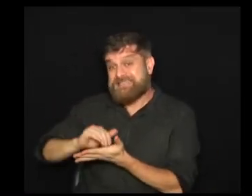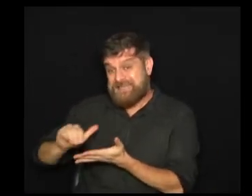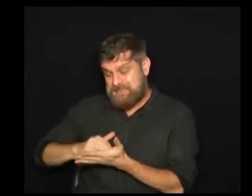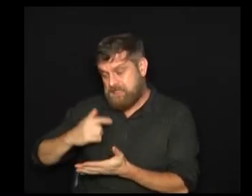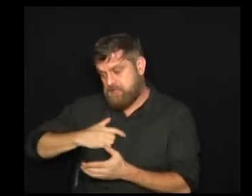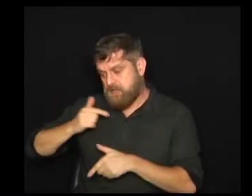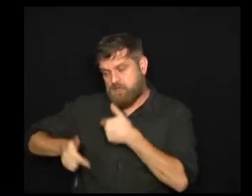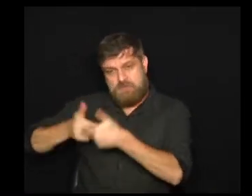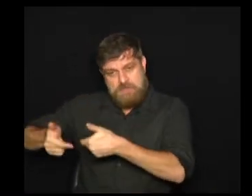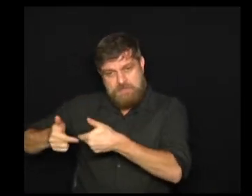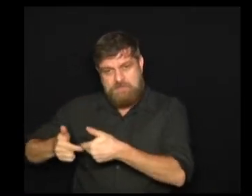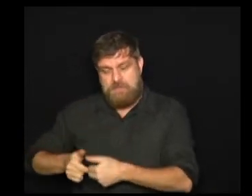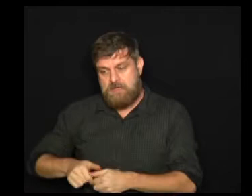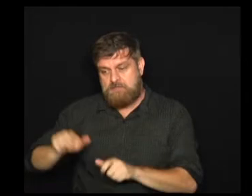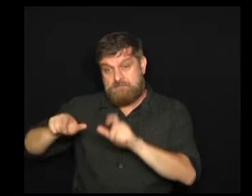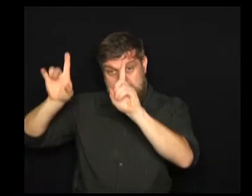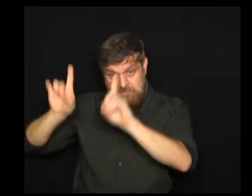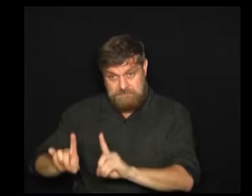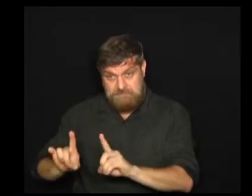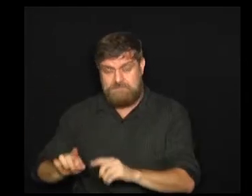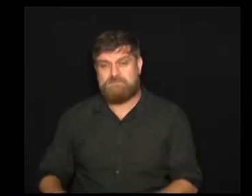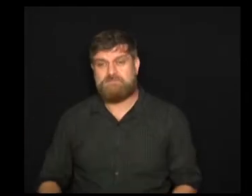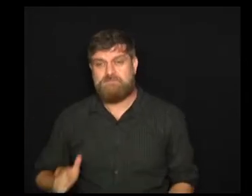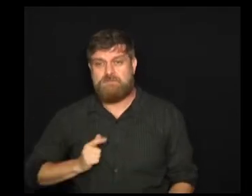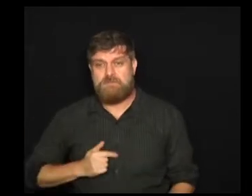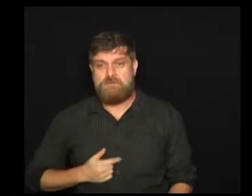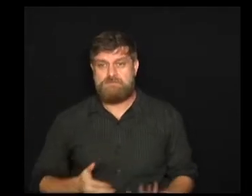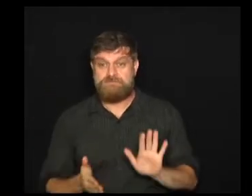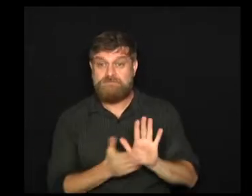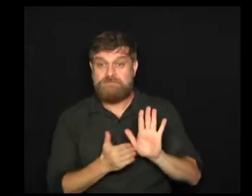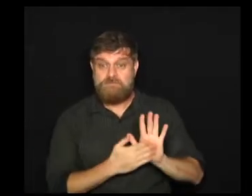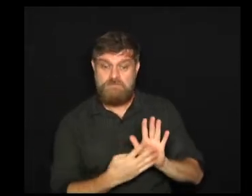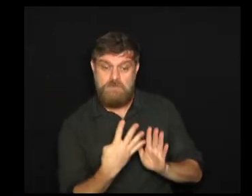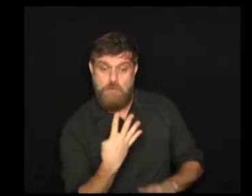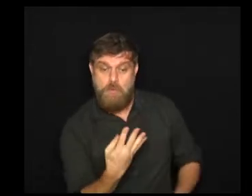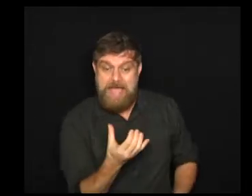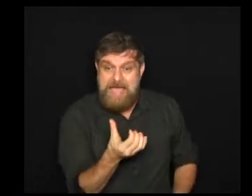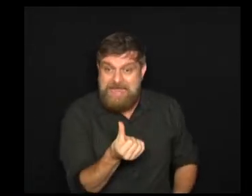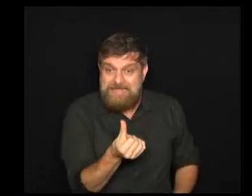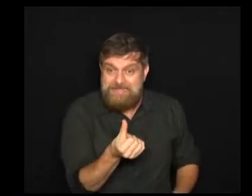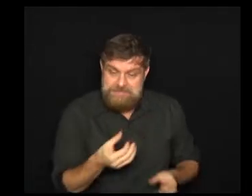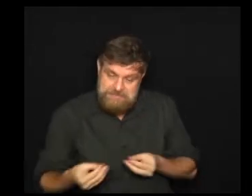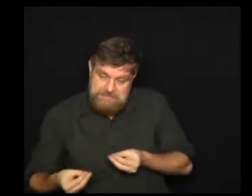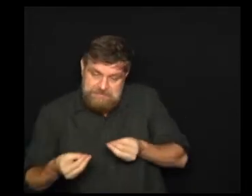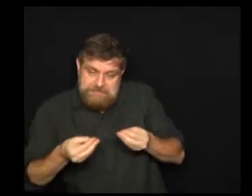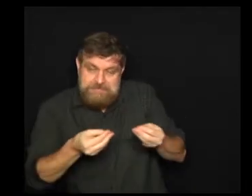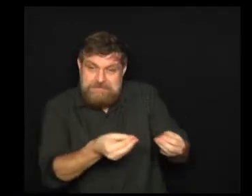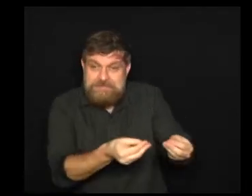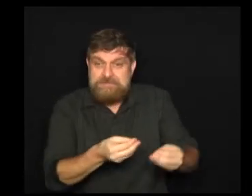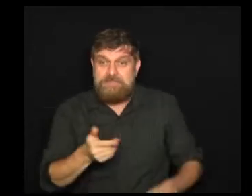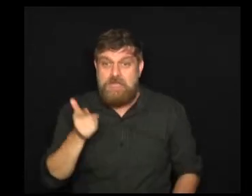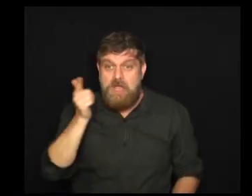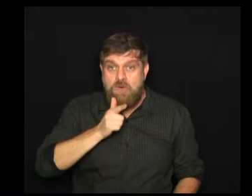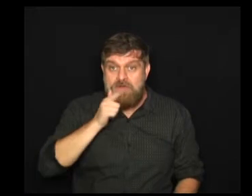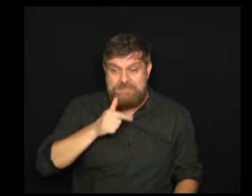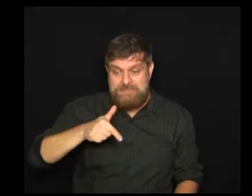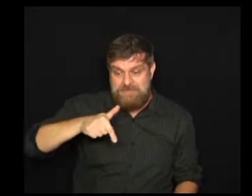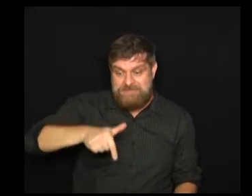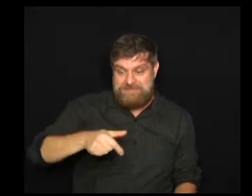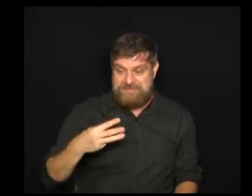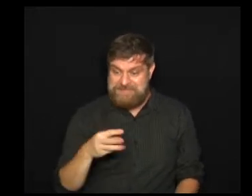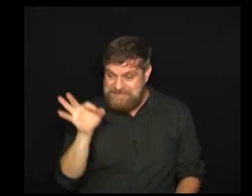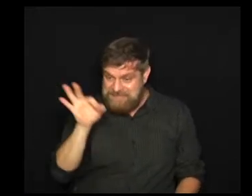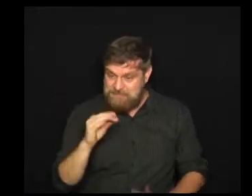departamento lá, pessoa com deficiência, nós encaminhamos 46 propostas. Então, nós conseguimos aí um avanço de